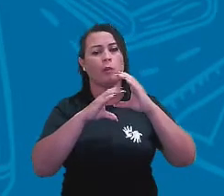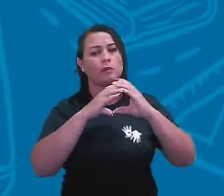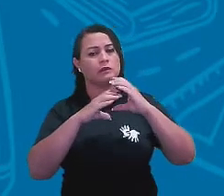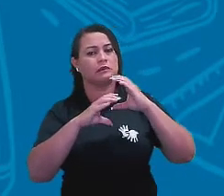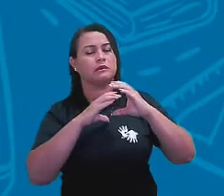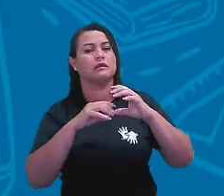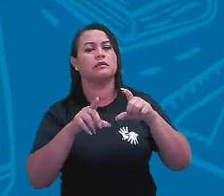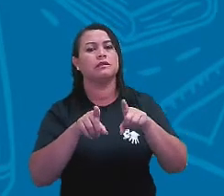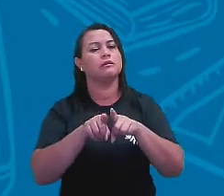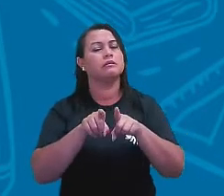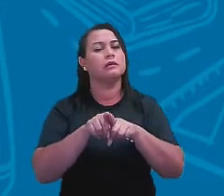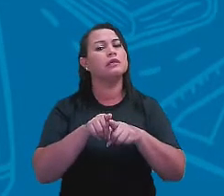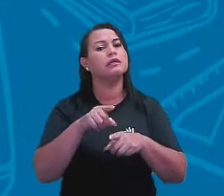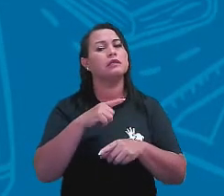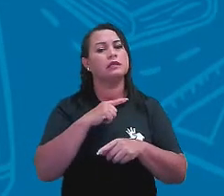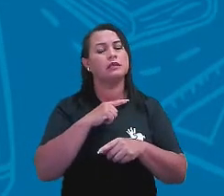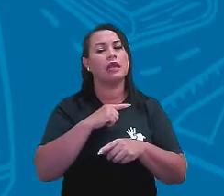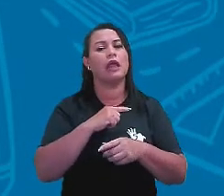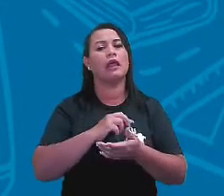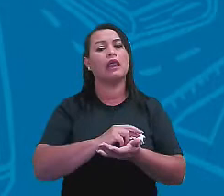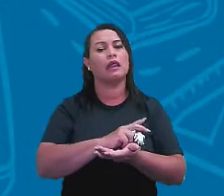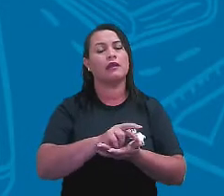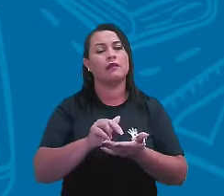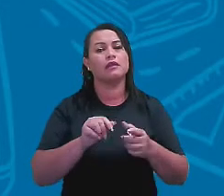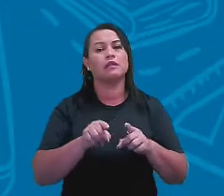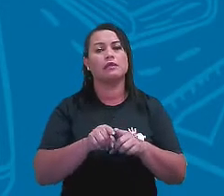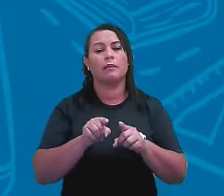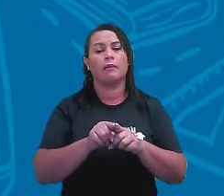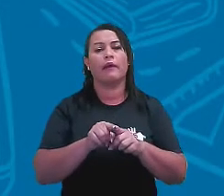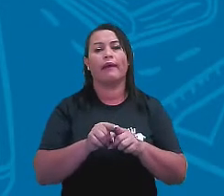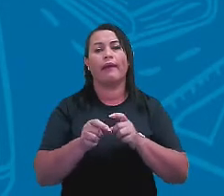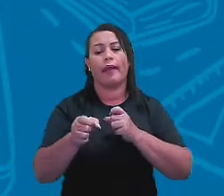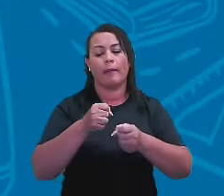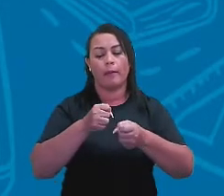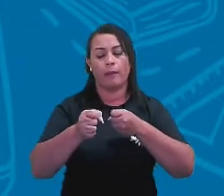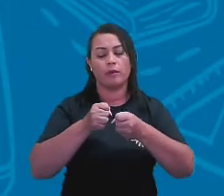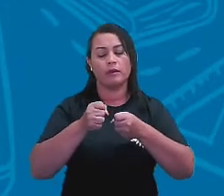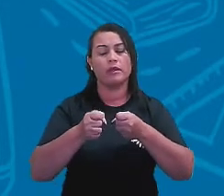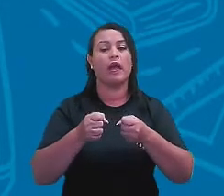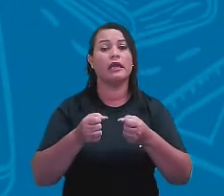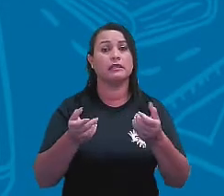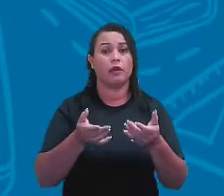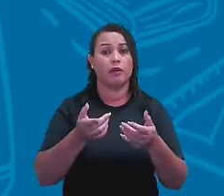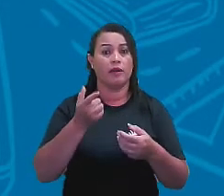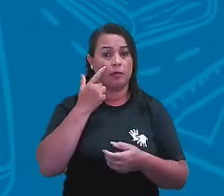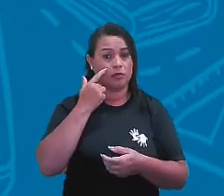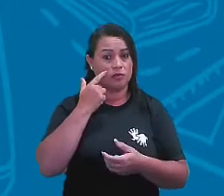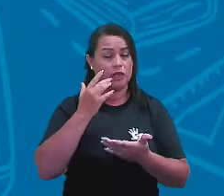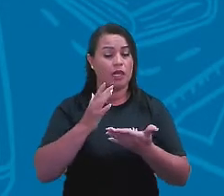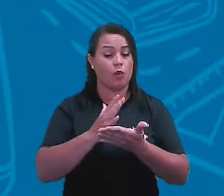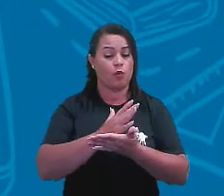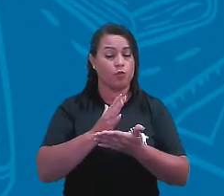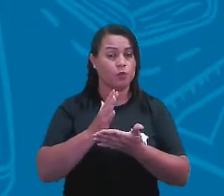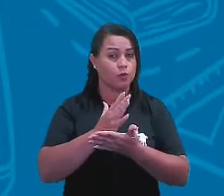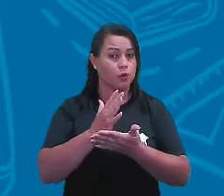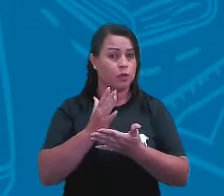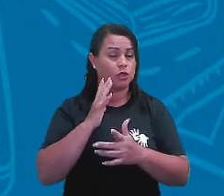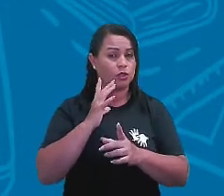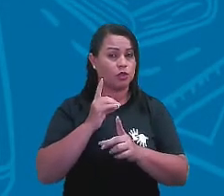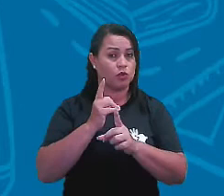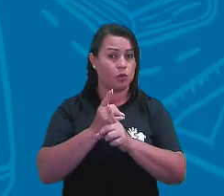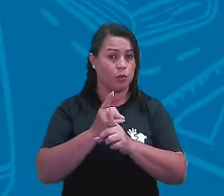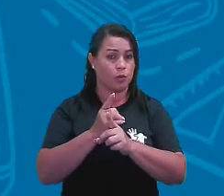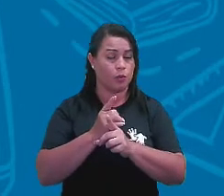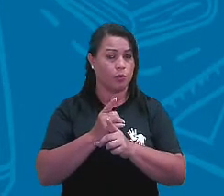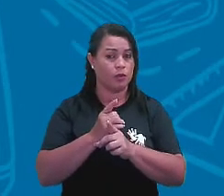né? Onde tem também reportagens, que a gente vai agora ver algumas reportagens que a gente encontra